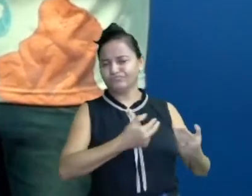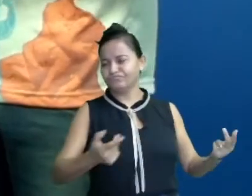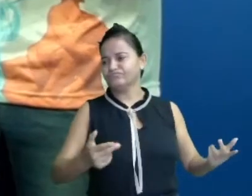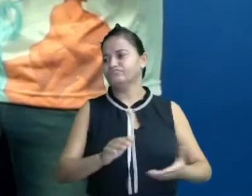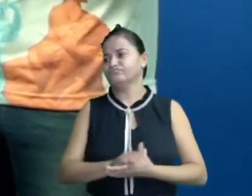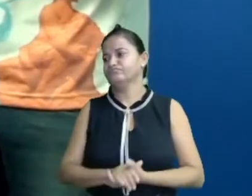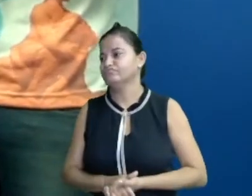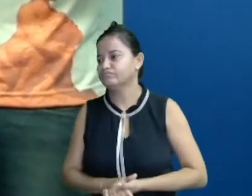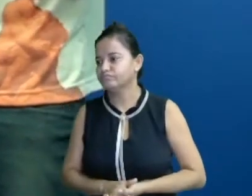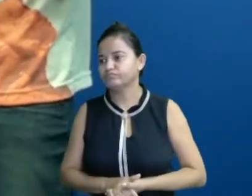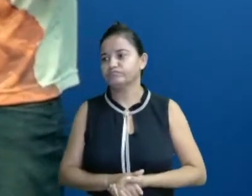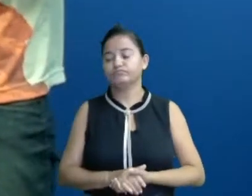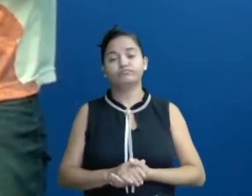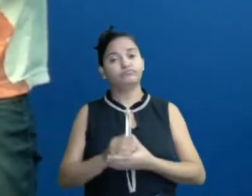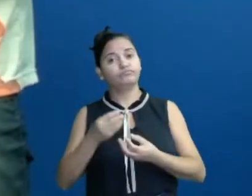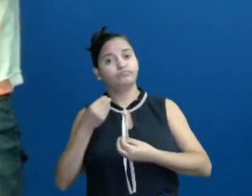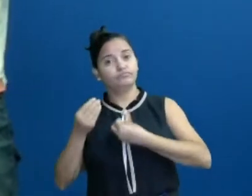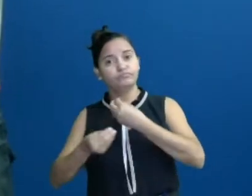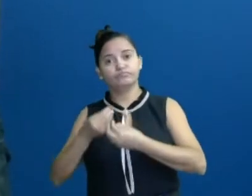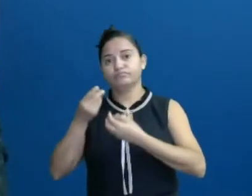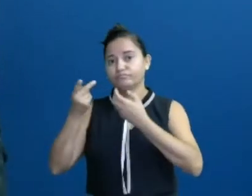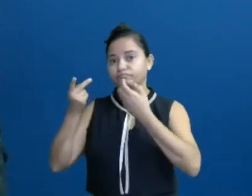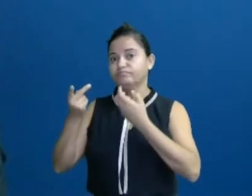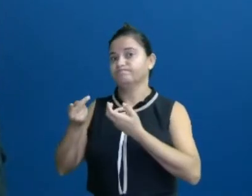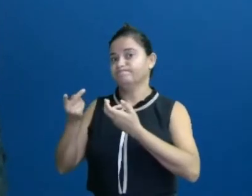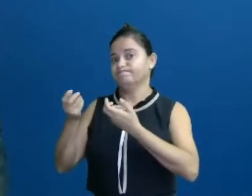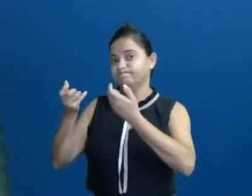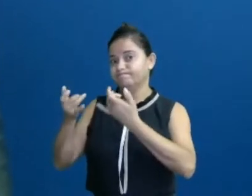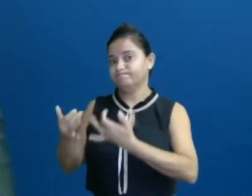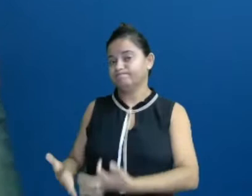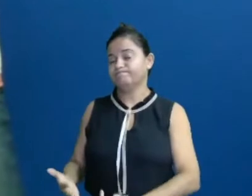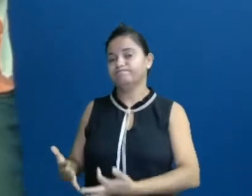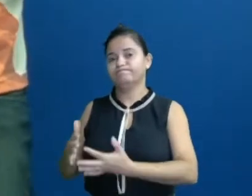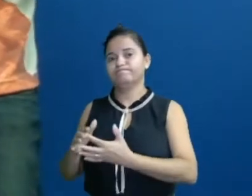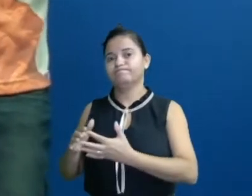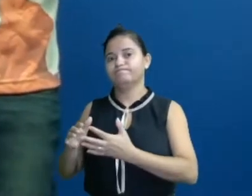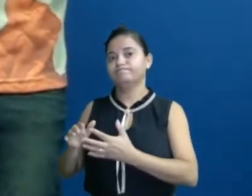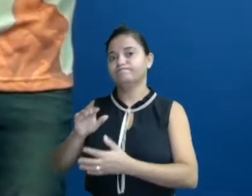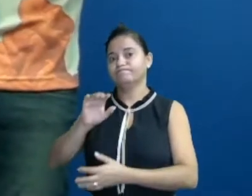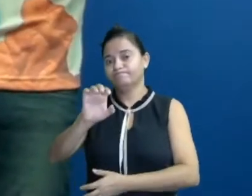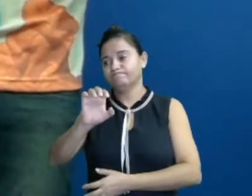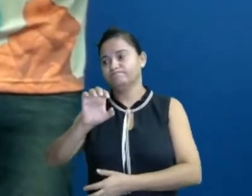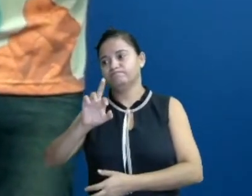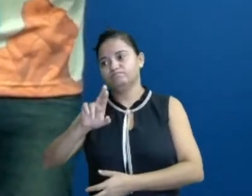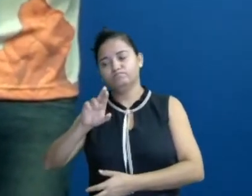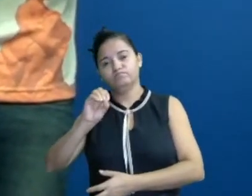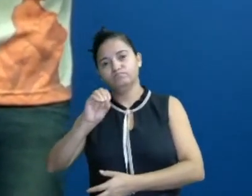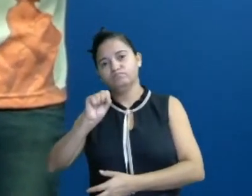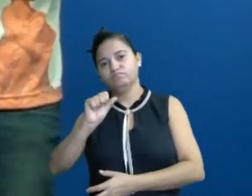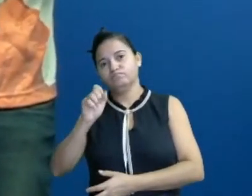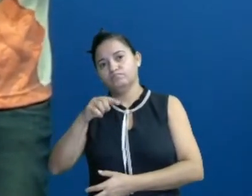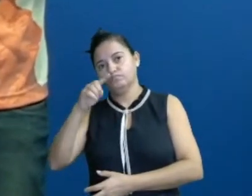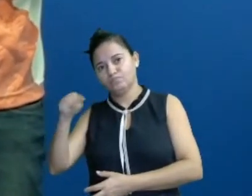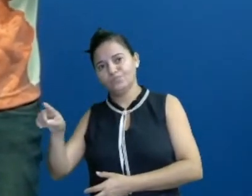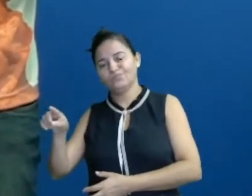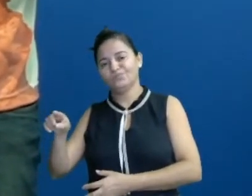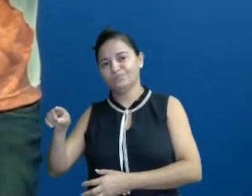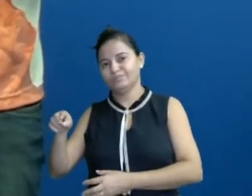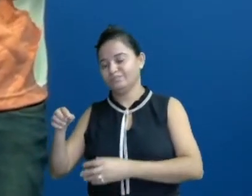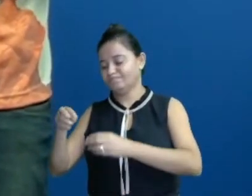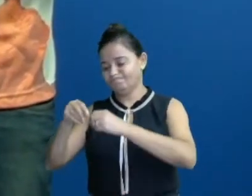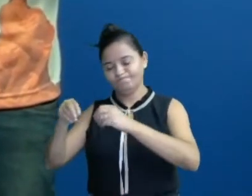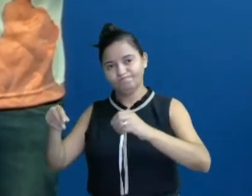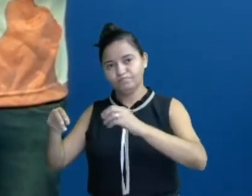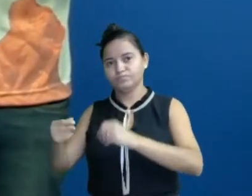antrópicos, né, de modificação aí do solo, da erosão do solo, a gente está falando dos fatores que são os homens, né,